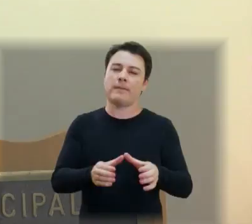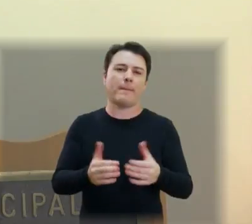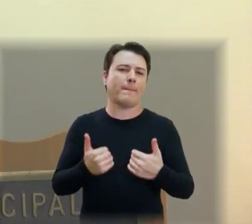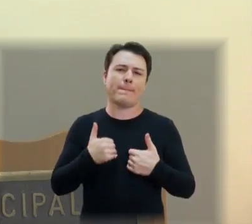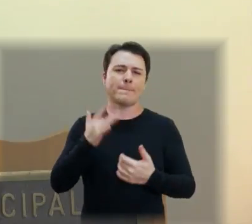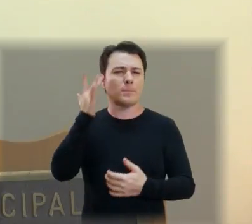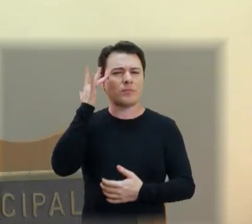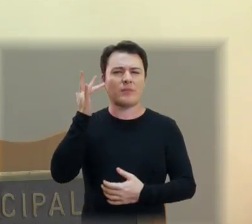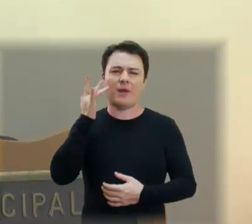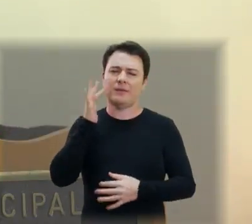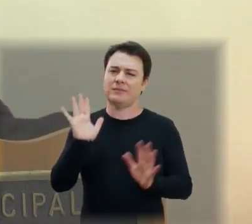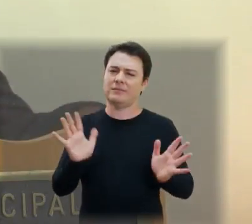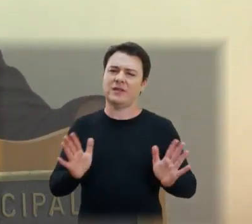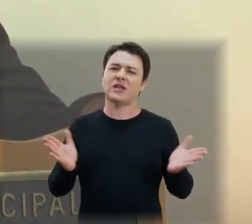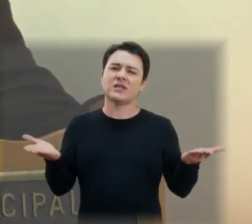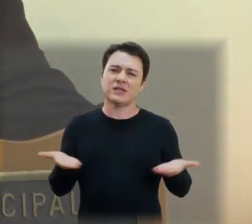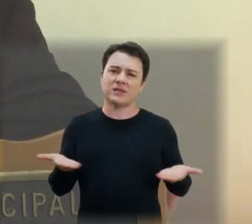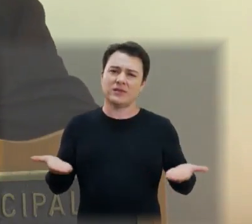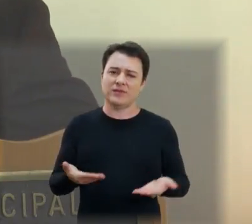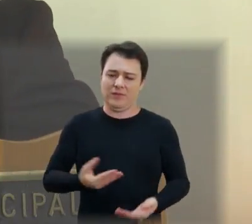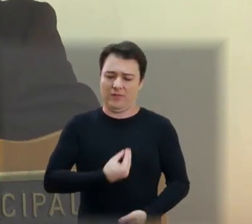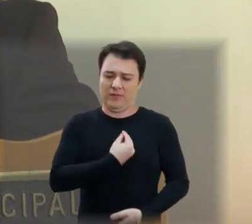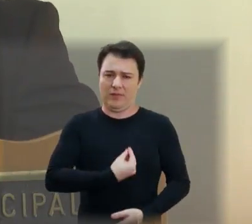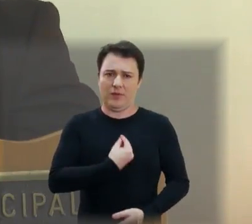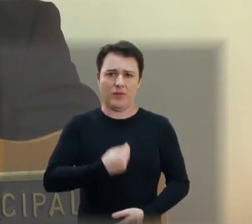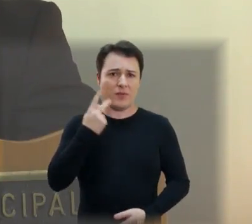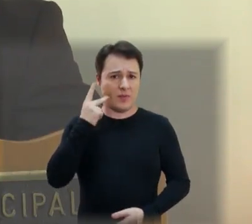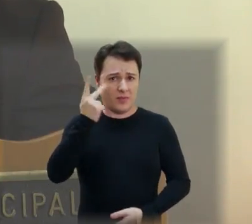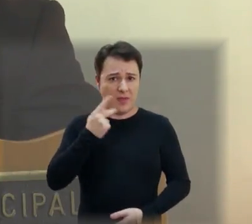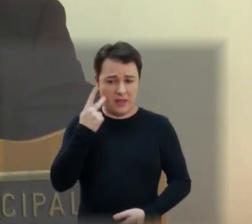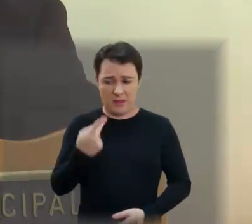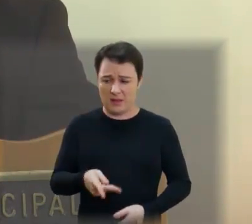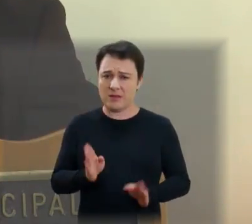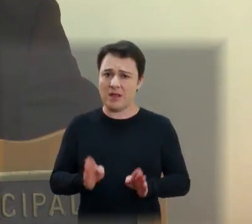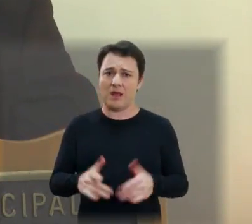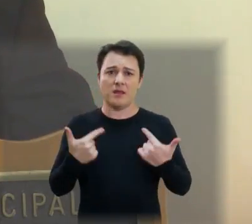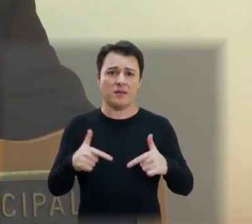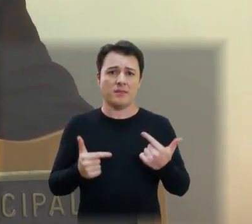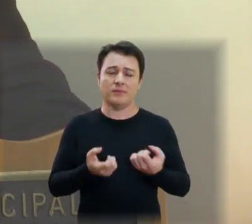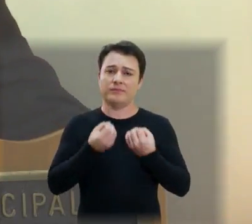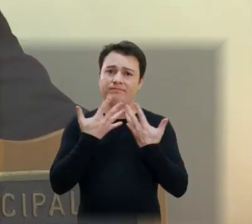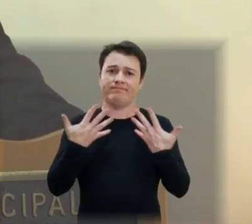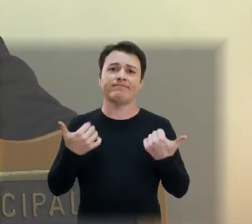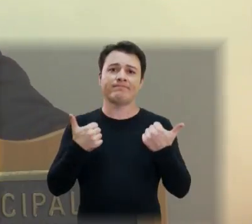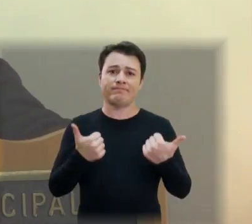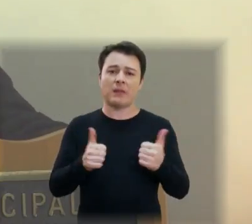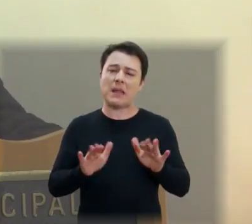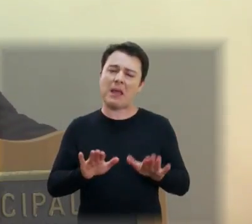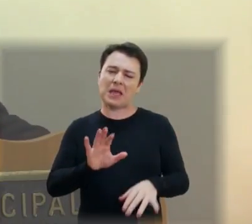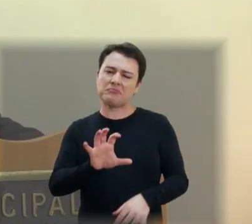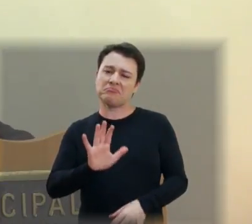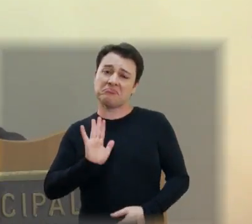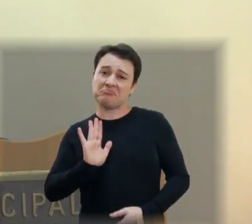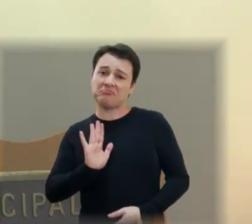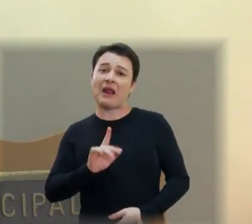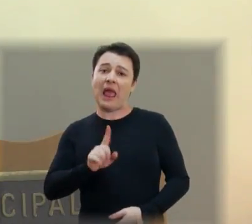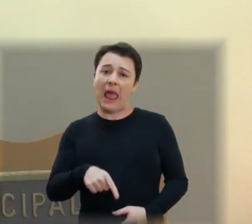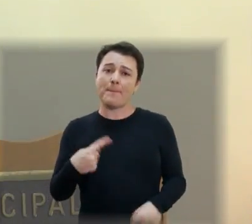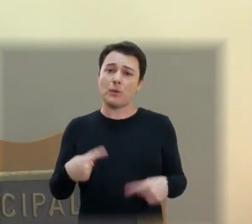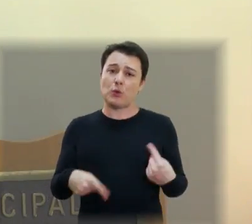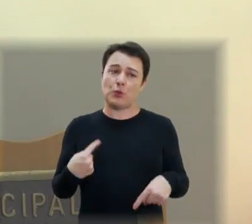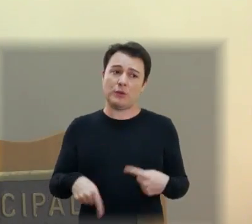Eu acho que todos os vereadores estão fazendo um bom trabalho aqui nessa casa. Todos os vereadores. Mas você sabe que é assim mesmo. A